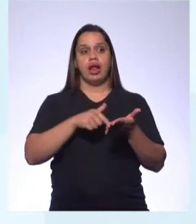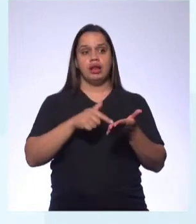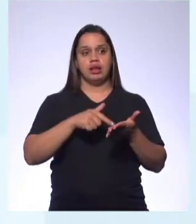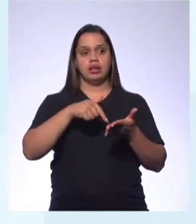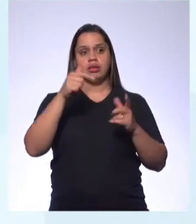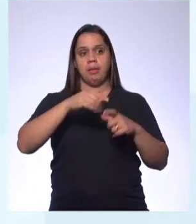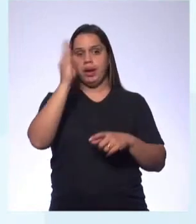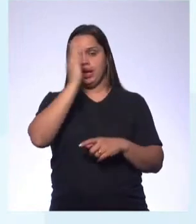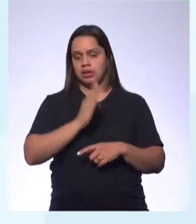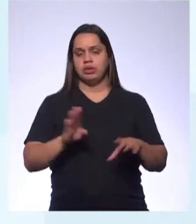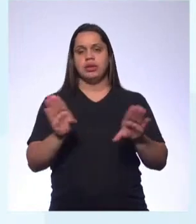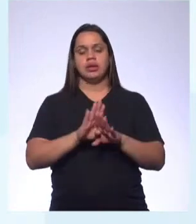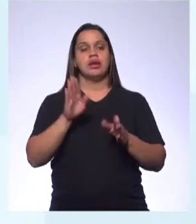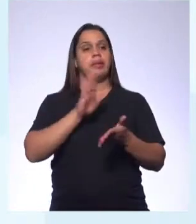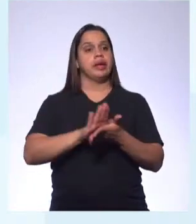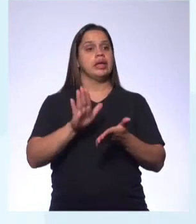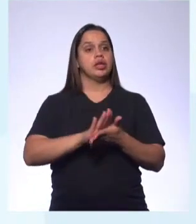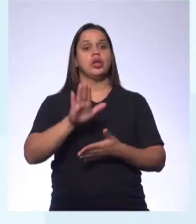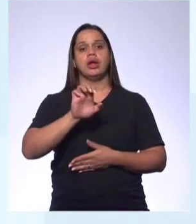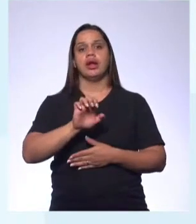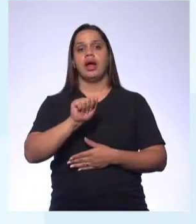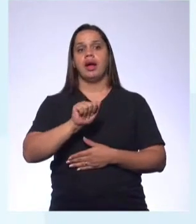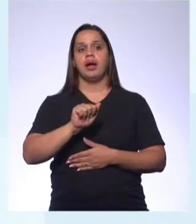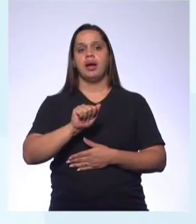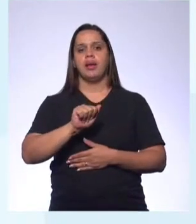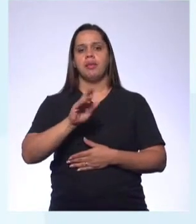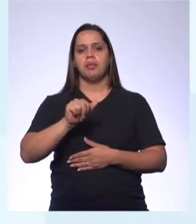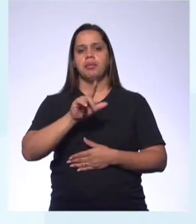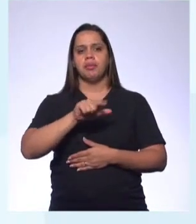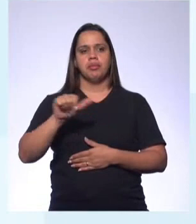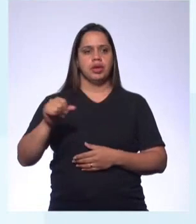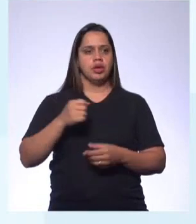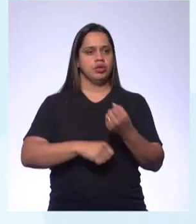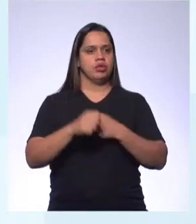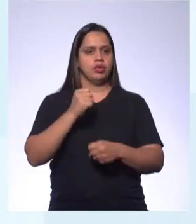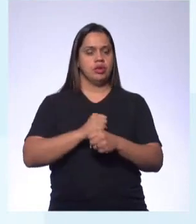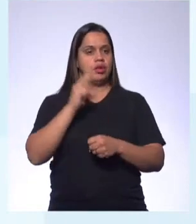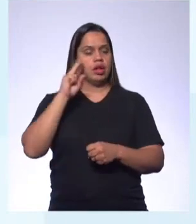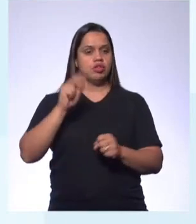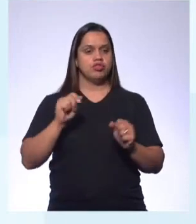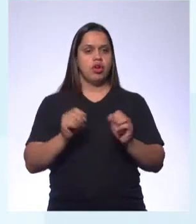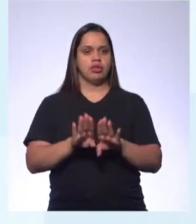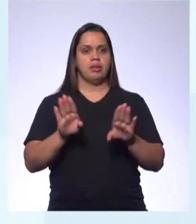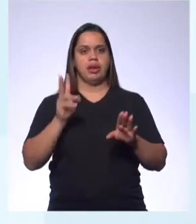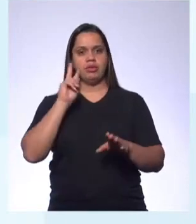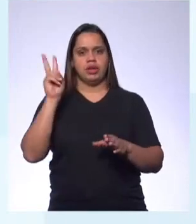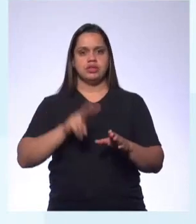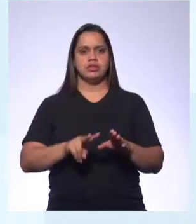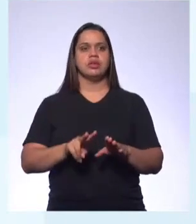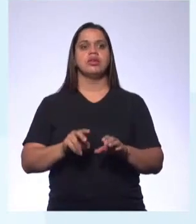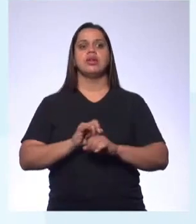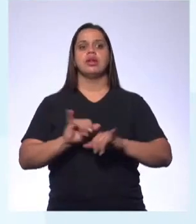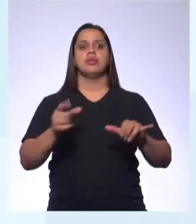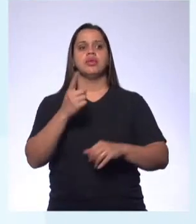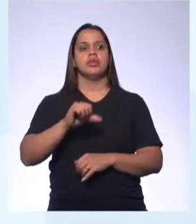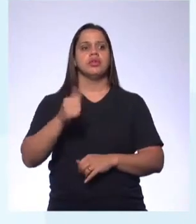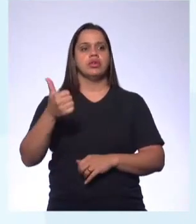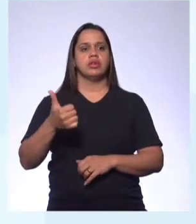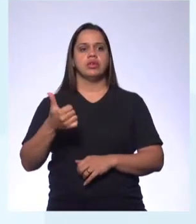Abril. Em 1968, publicou seu livro de estreia, Eu